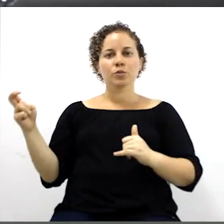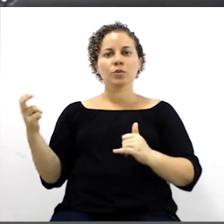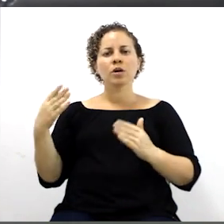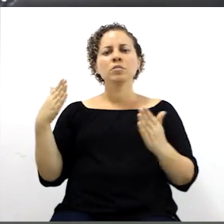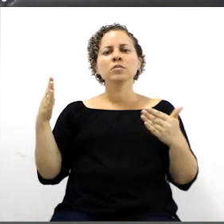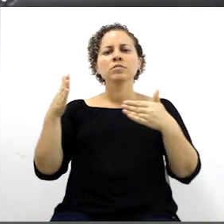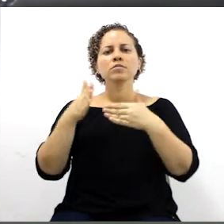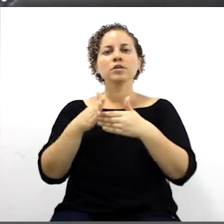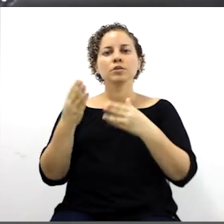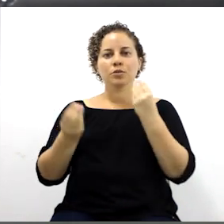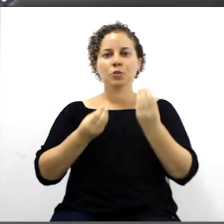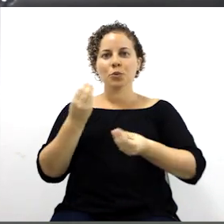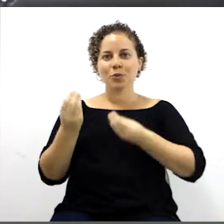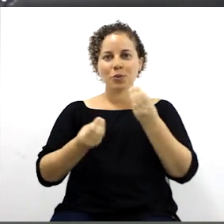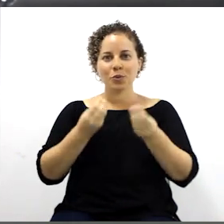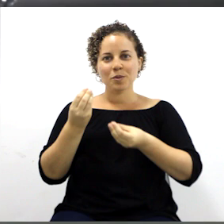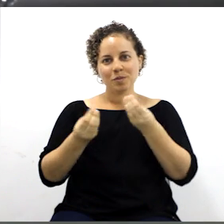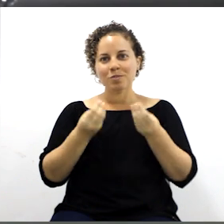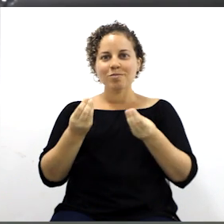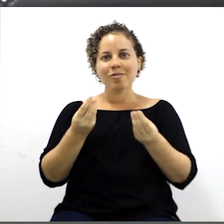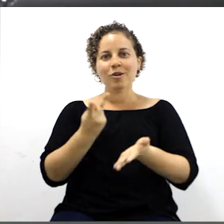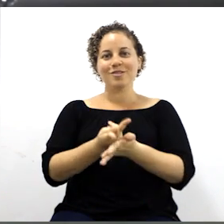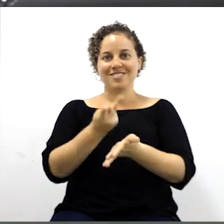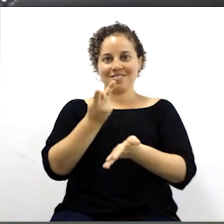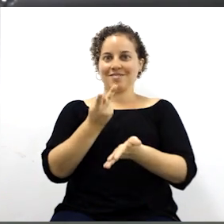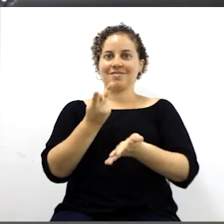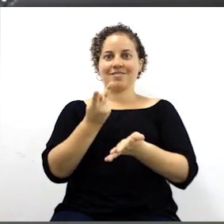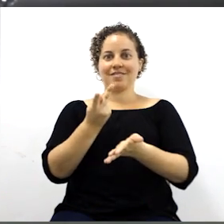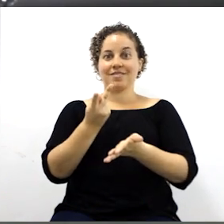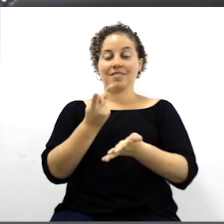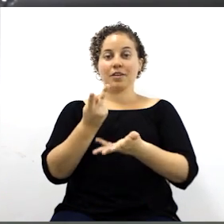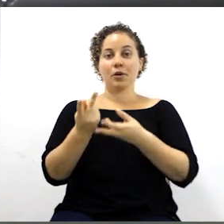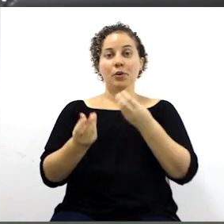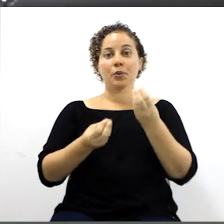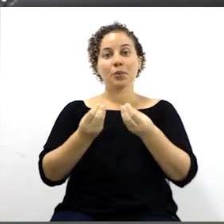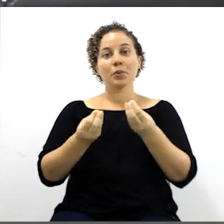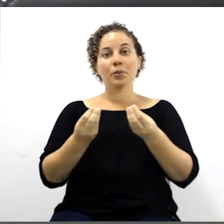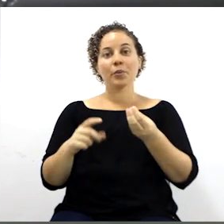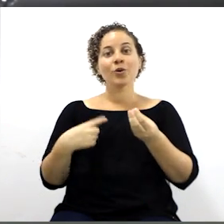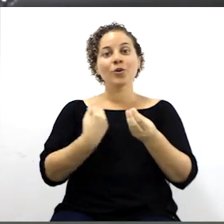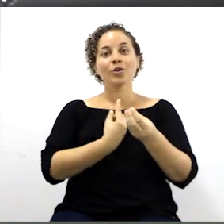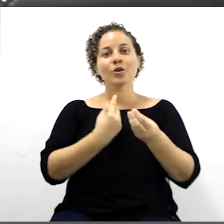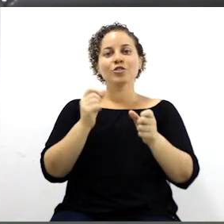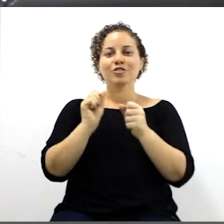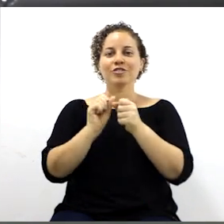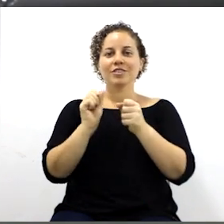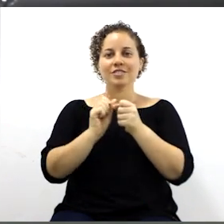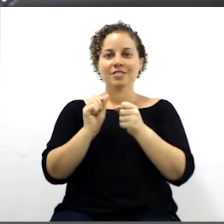isso pode ocorrer? De que forma nós que trabalhamos